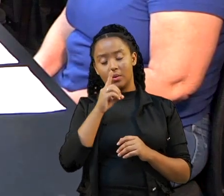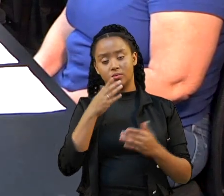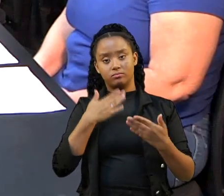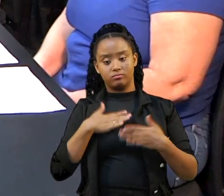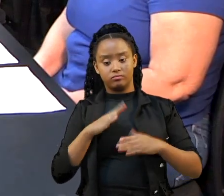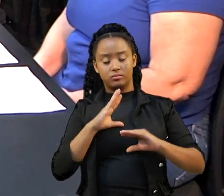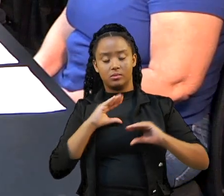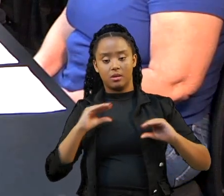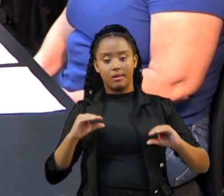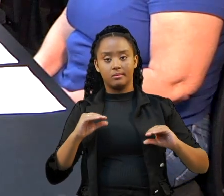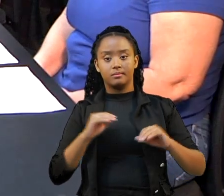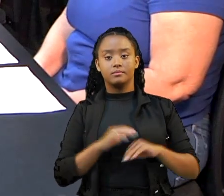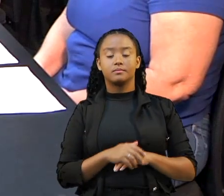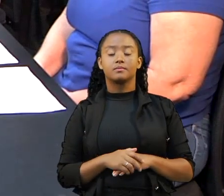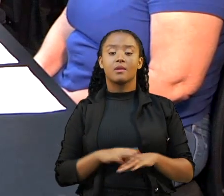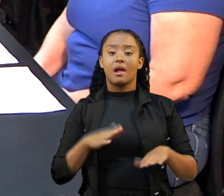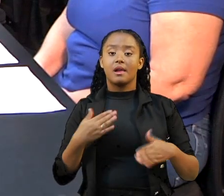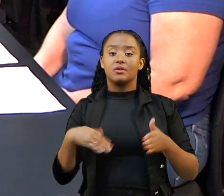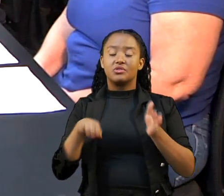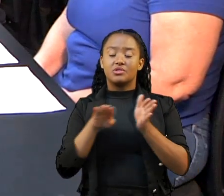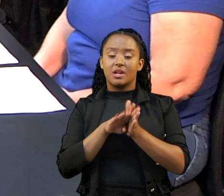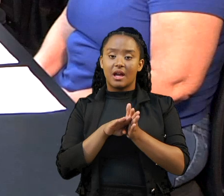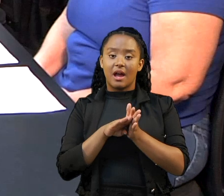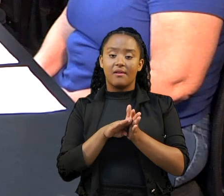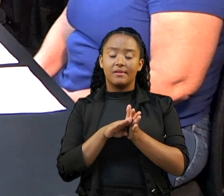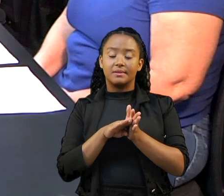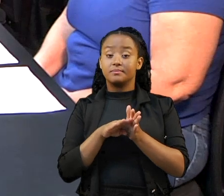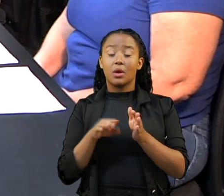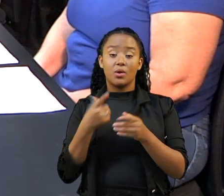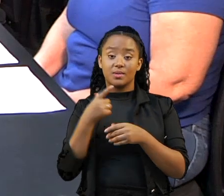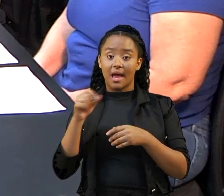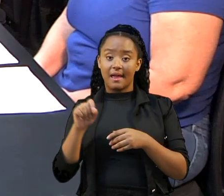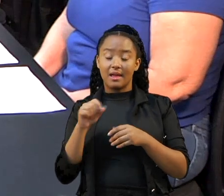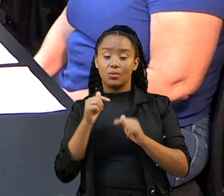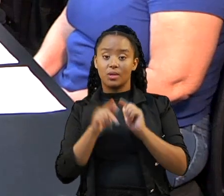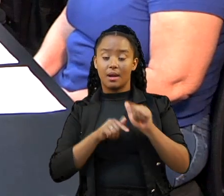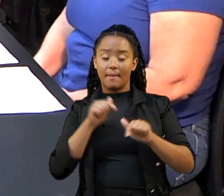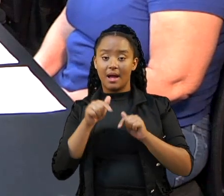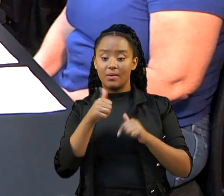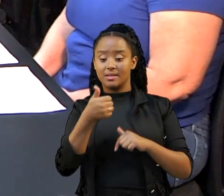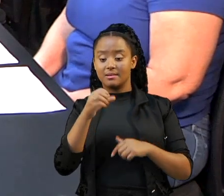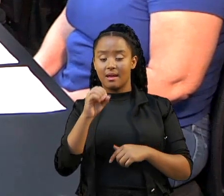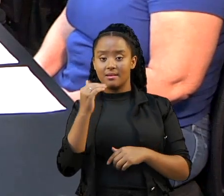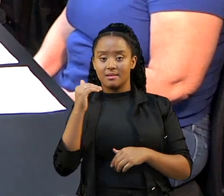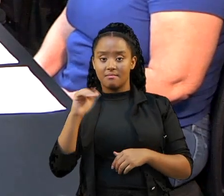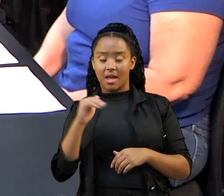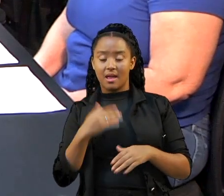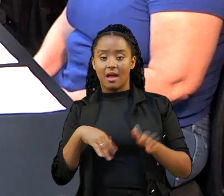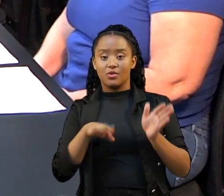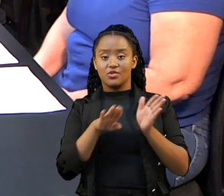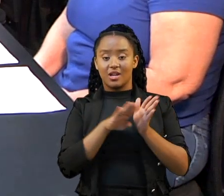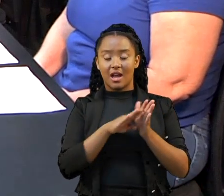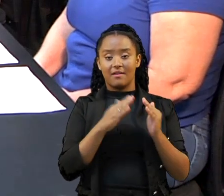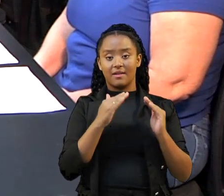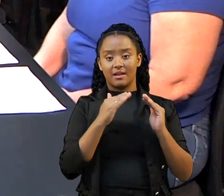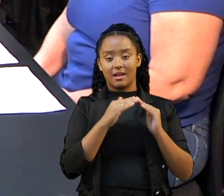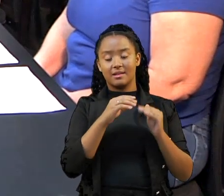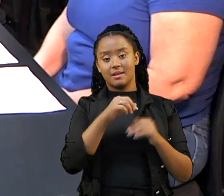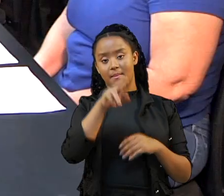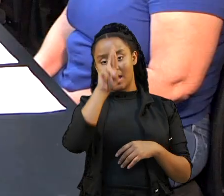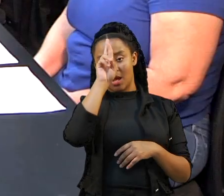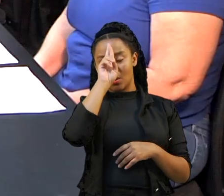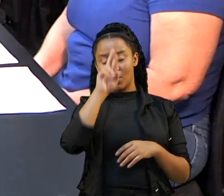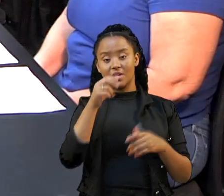10h30, o ônibus que eu pegava, eu chegava em casa meia-noite, eu tinha que ir para o terminal central, porque a gente, né, jovem,